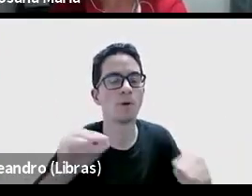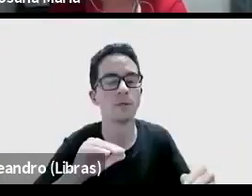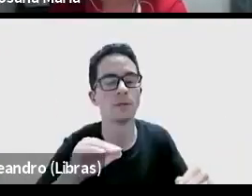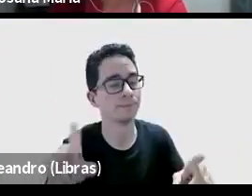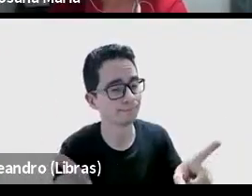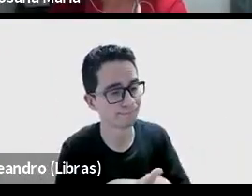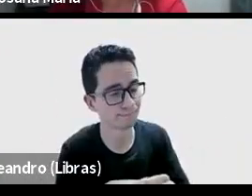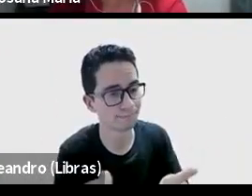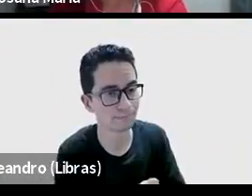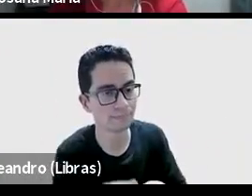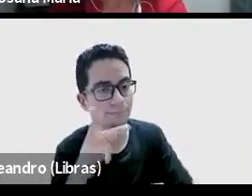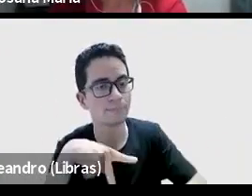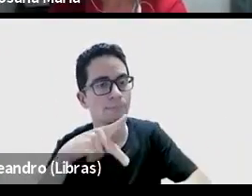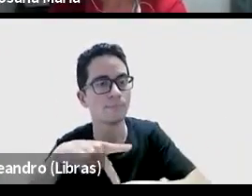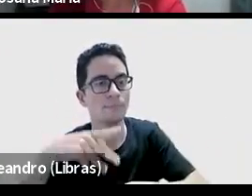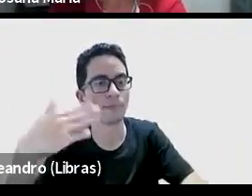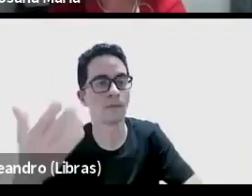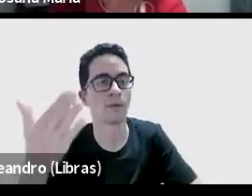Então,